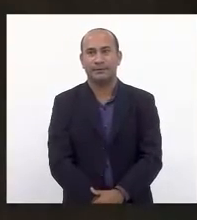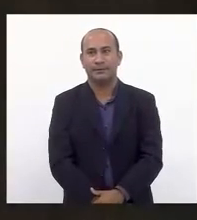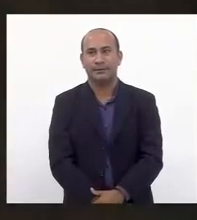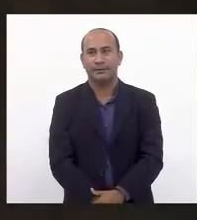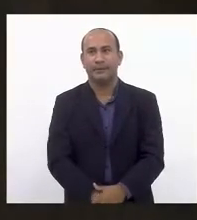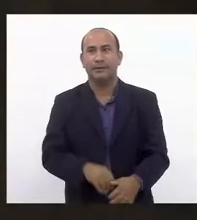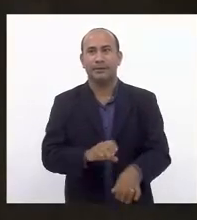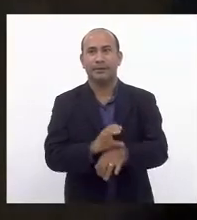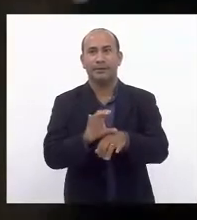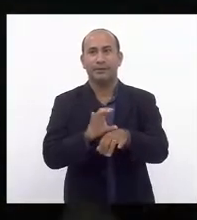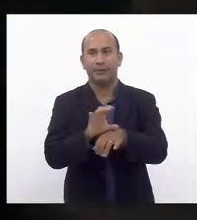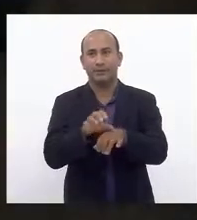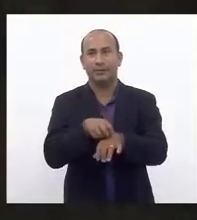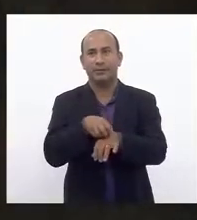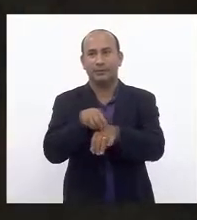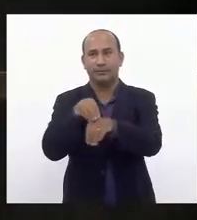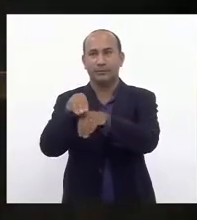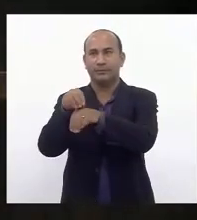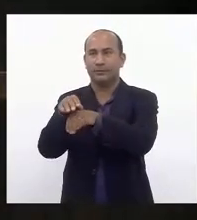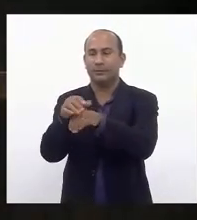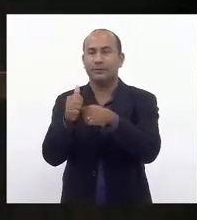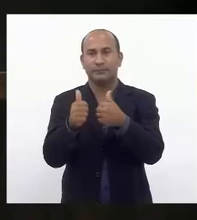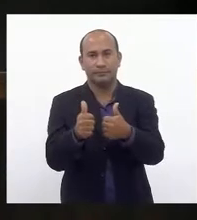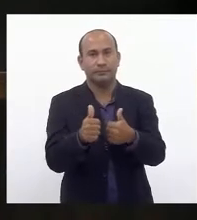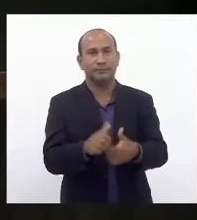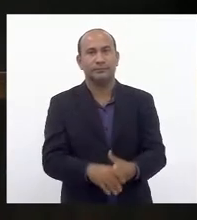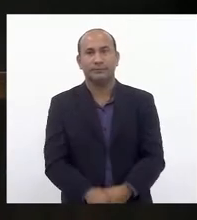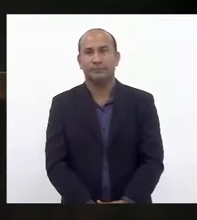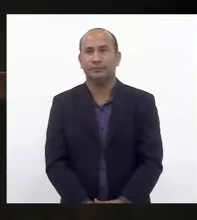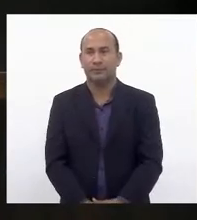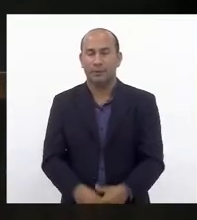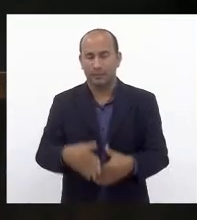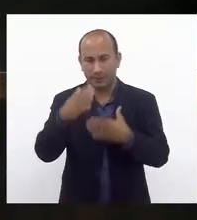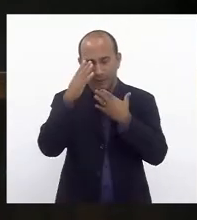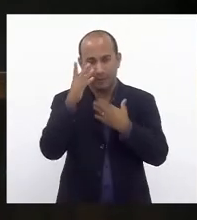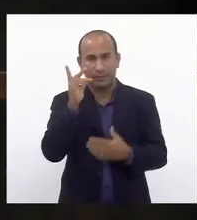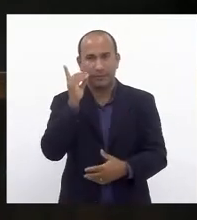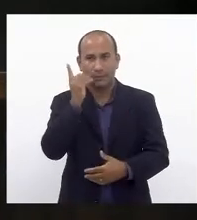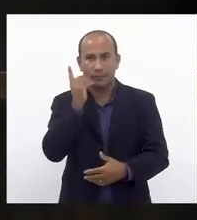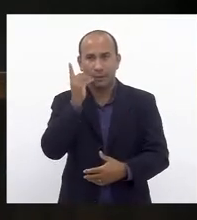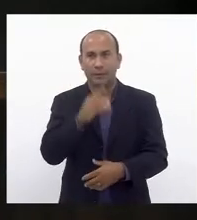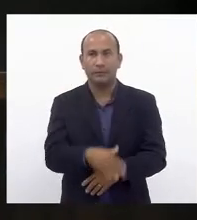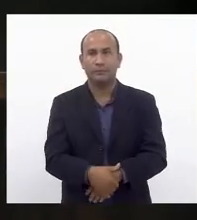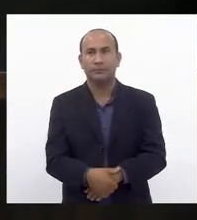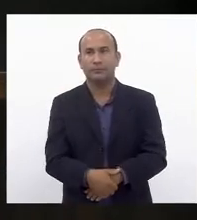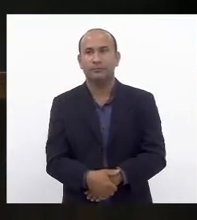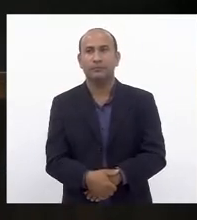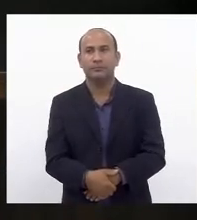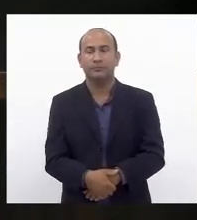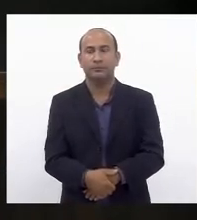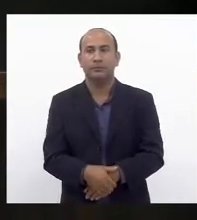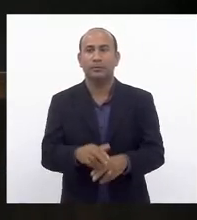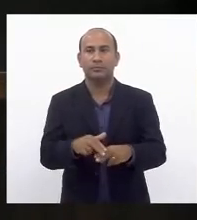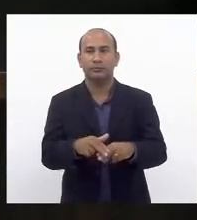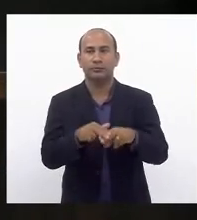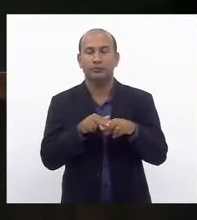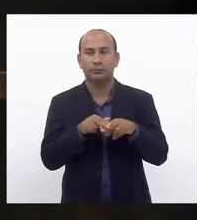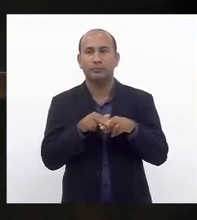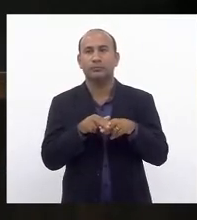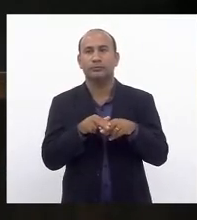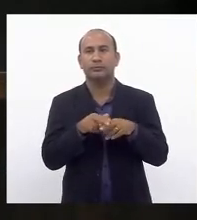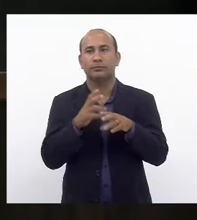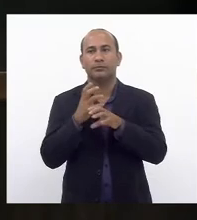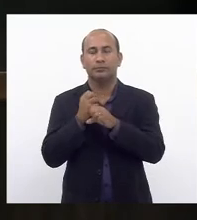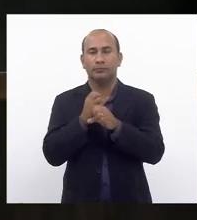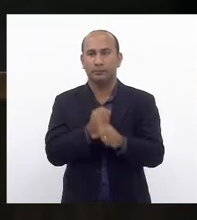Pela Comissão de Turismo, não é? Isso. Obrigada, deputada. Nada. Para emitir parecer pela Comissão de